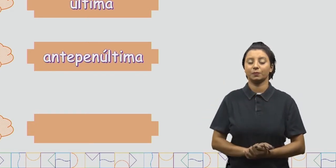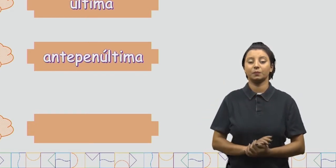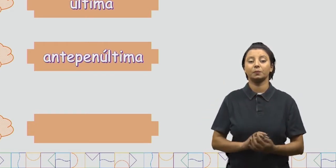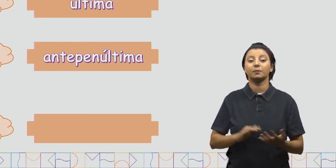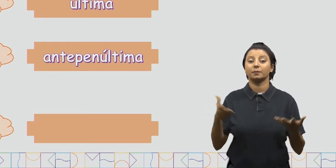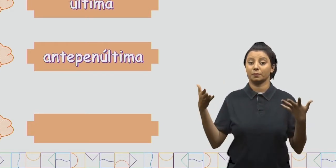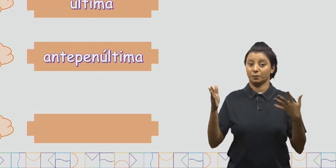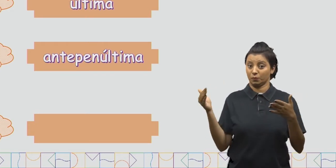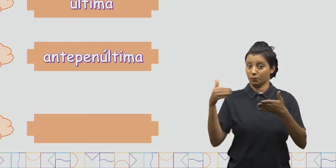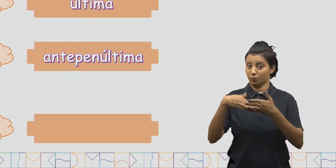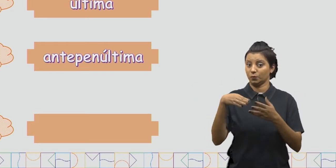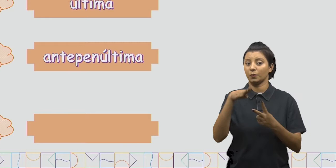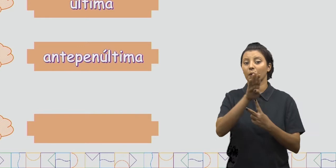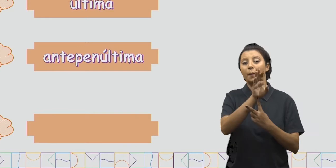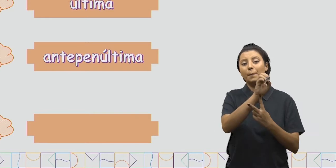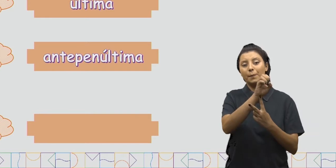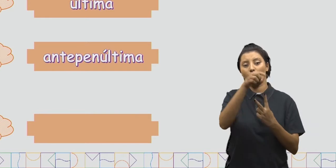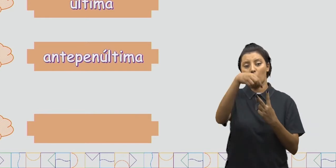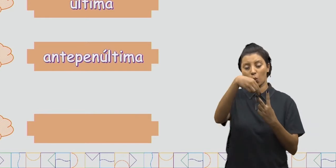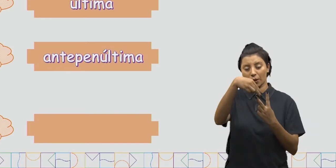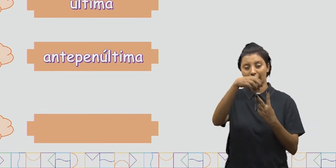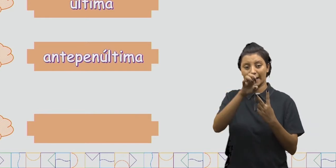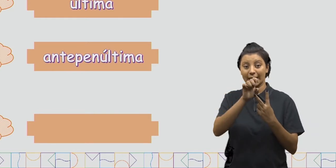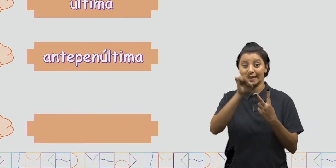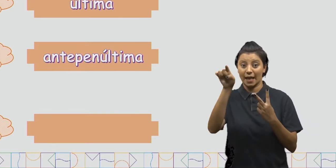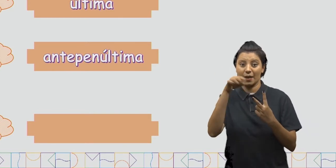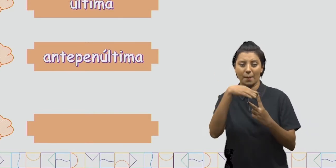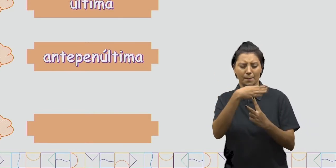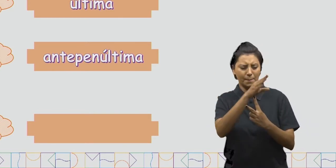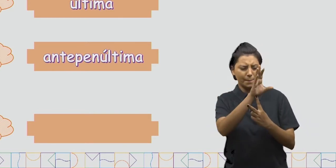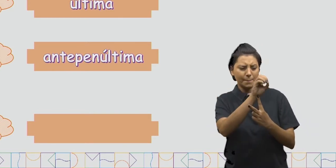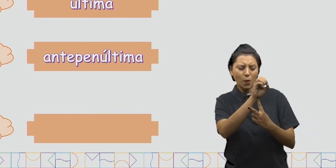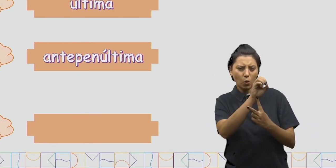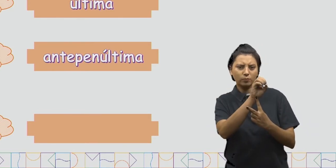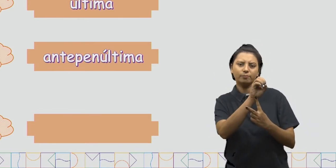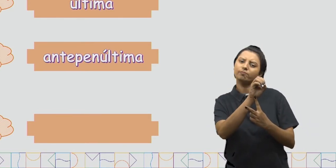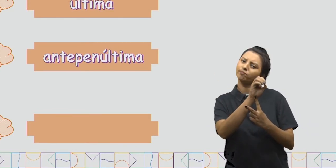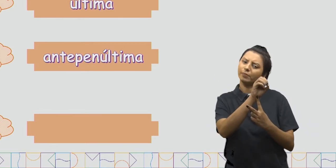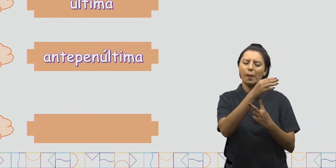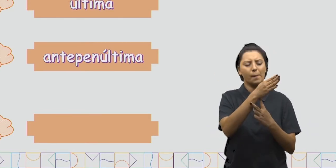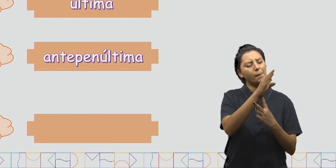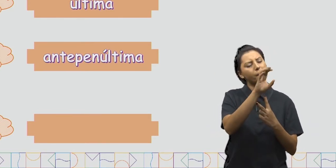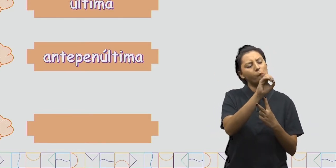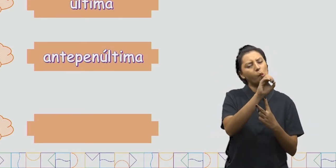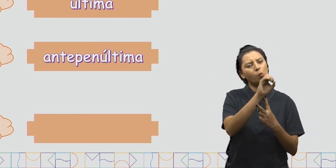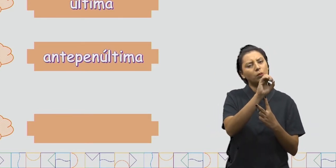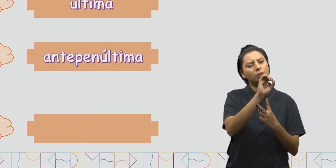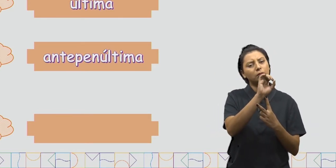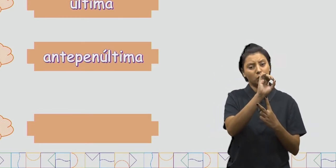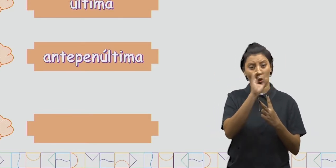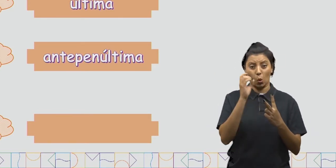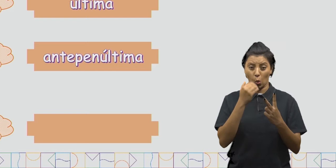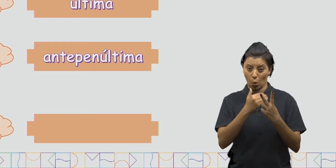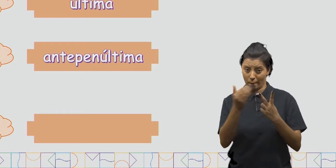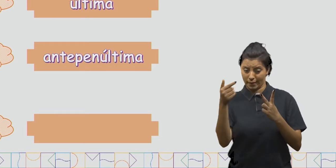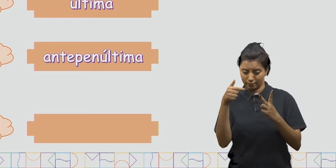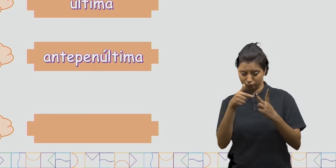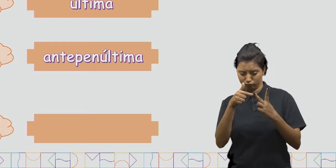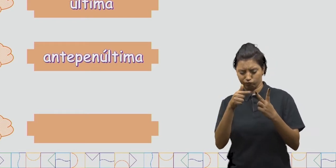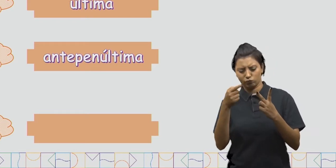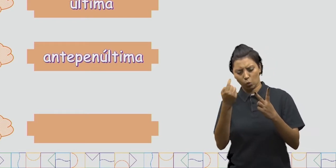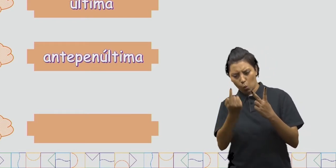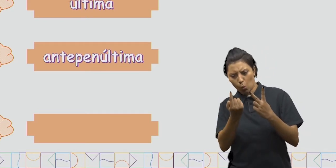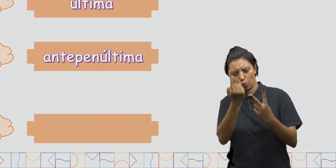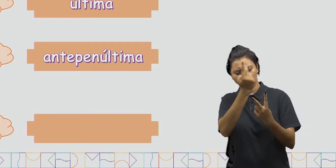Na palavra boné, nós temos o destaque da sílaba bó. Bom, bó, se nós formos contar da direita para a